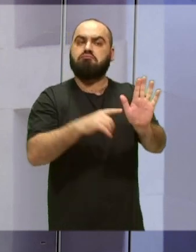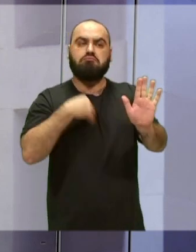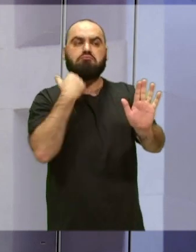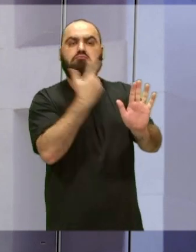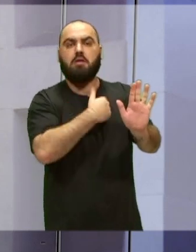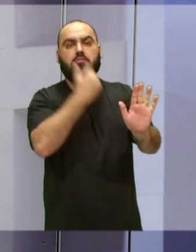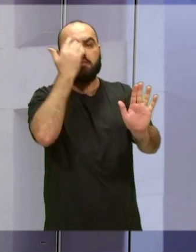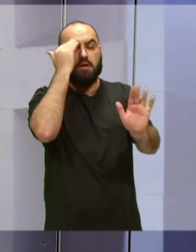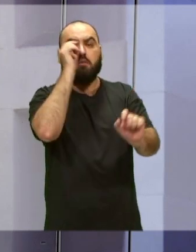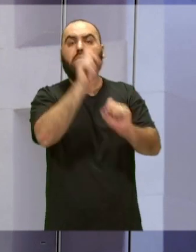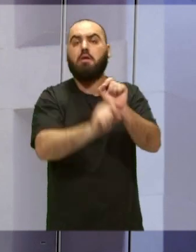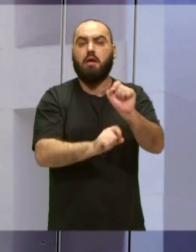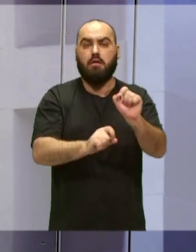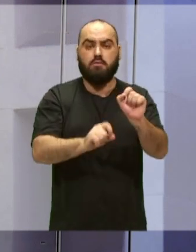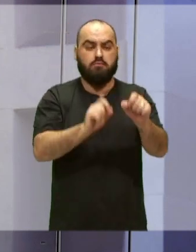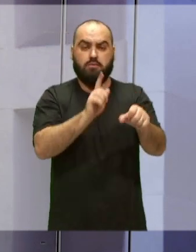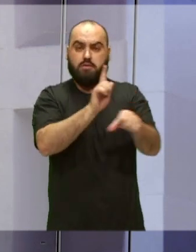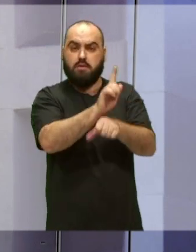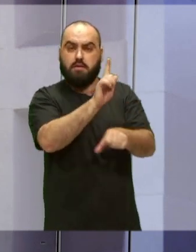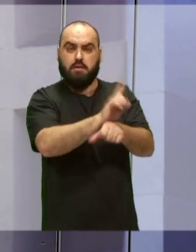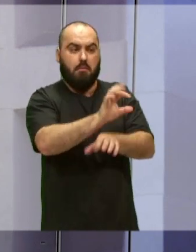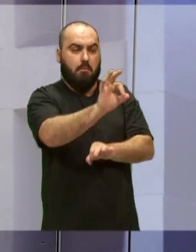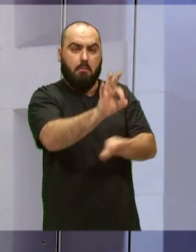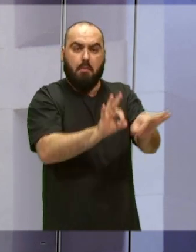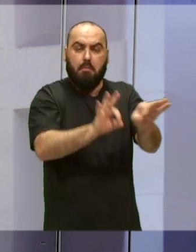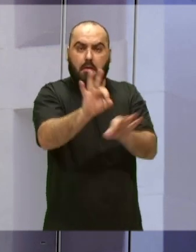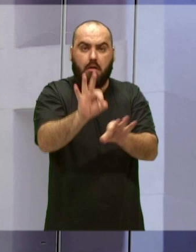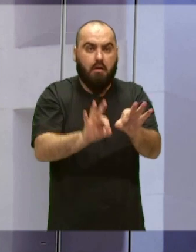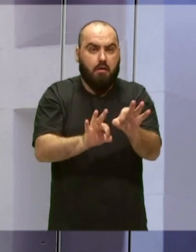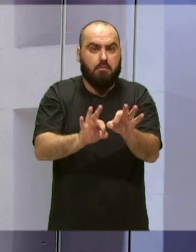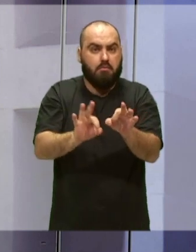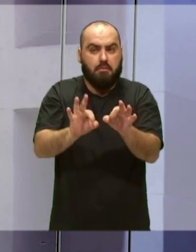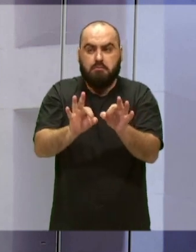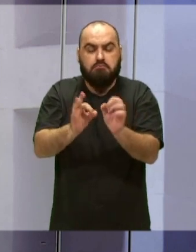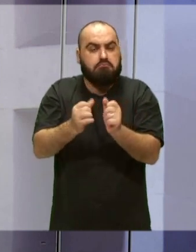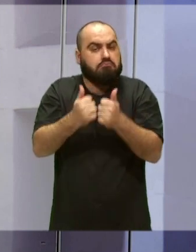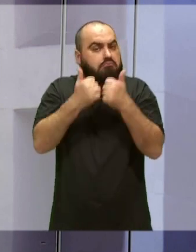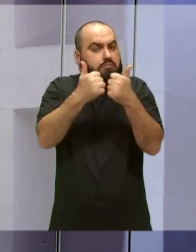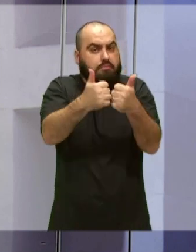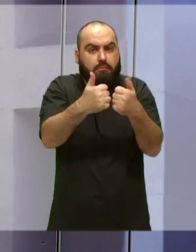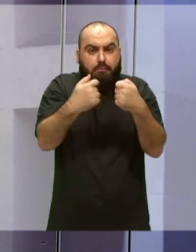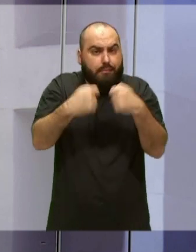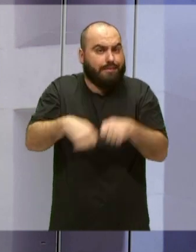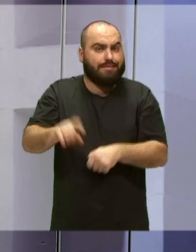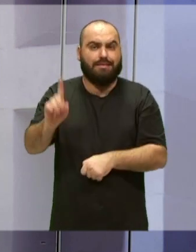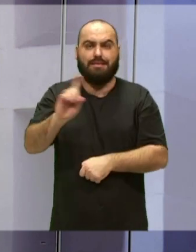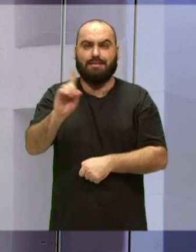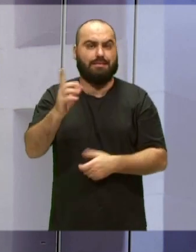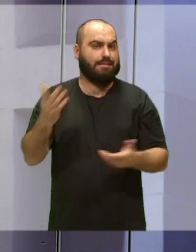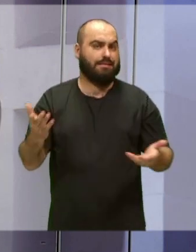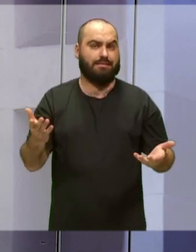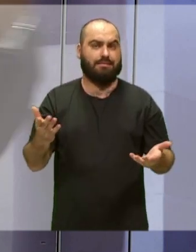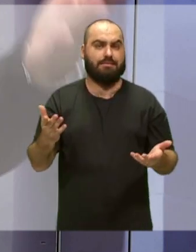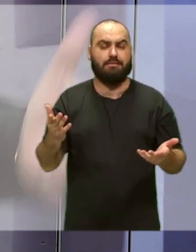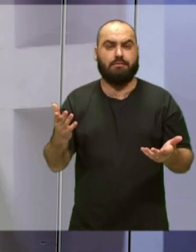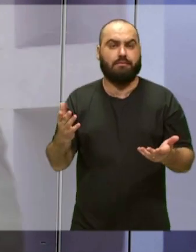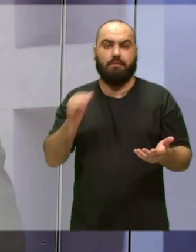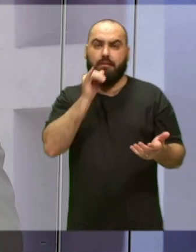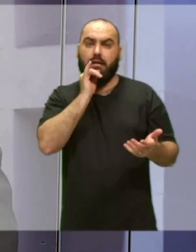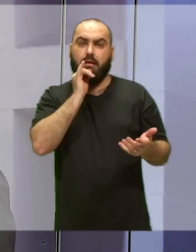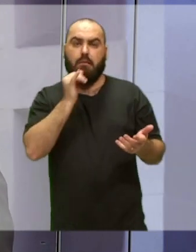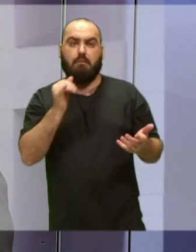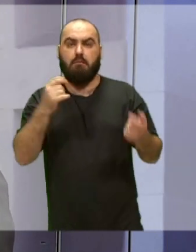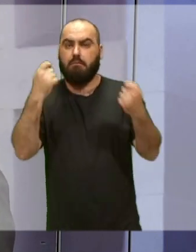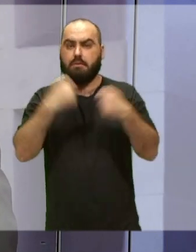gestão bem qualificada bem preparada organizada ela não precisa por exemplo de de de um